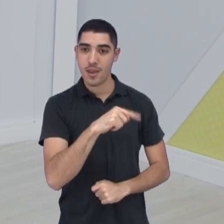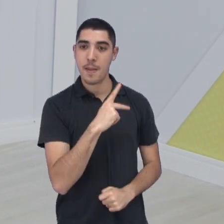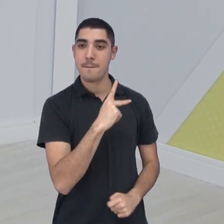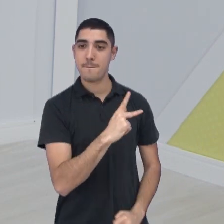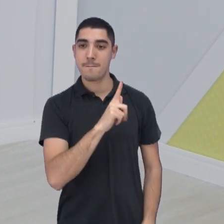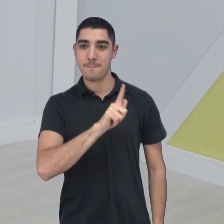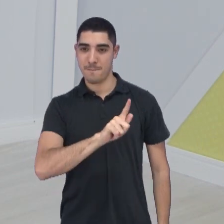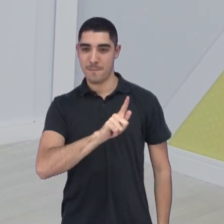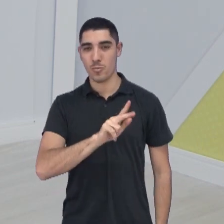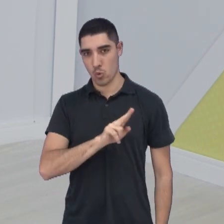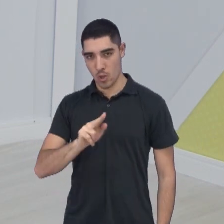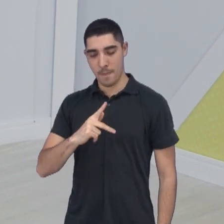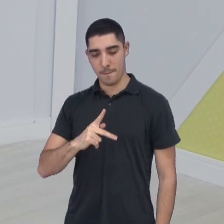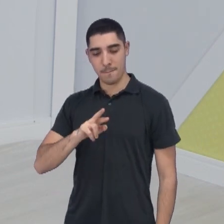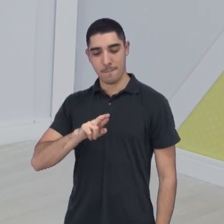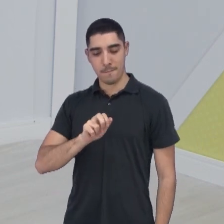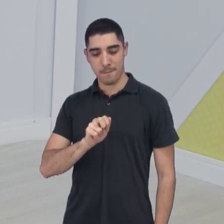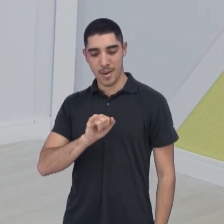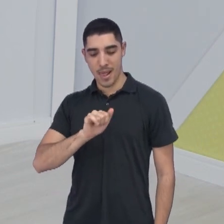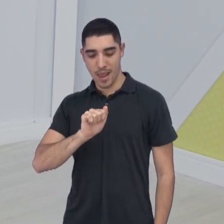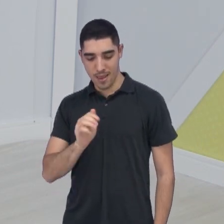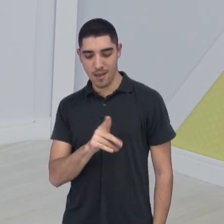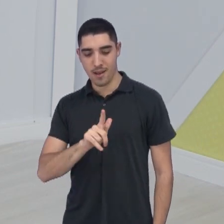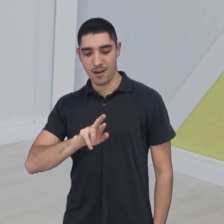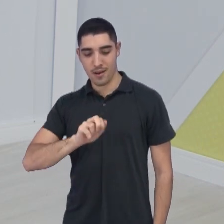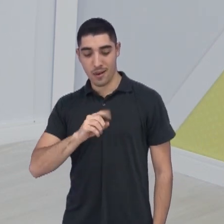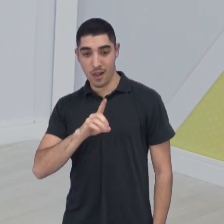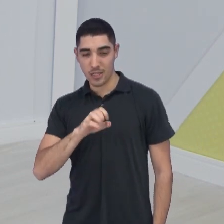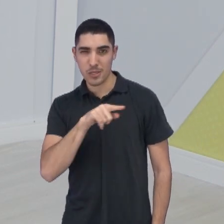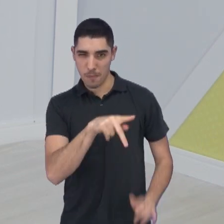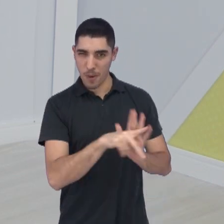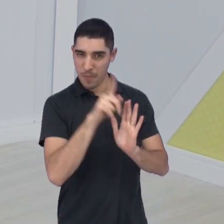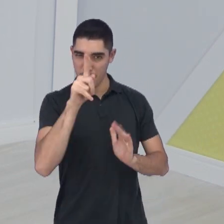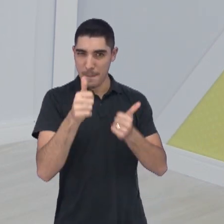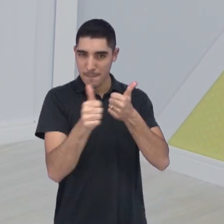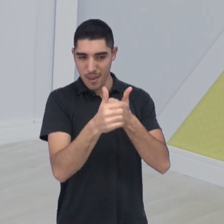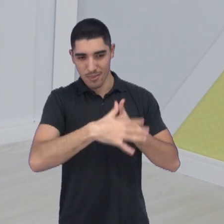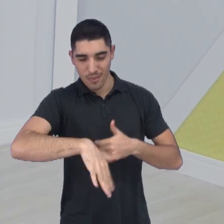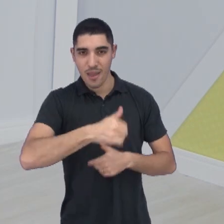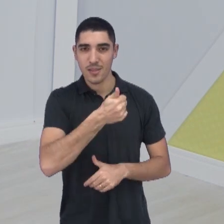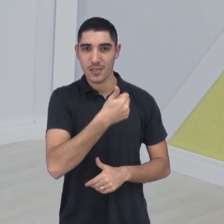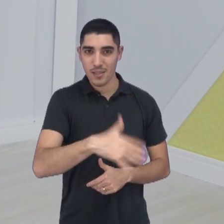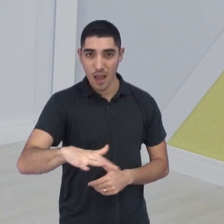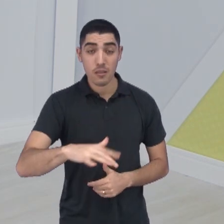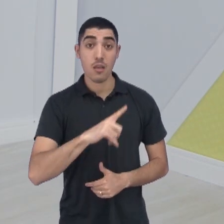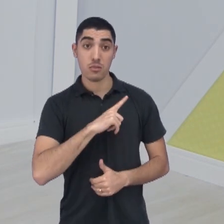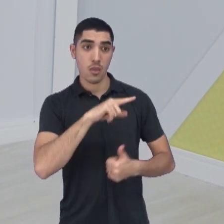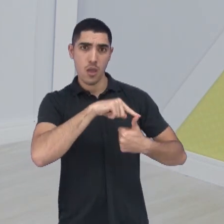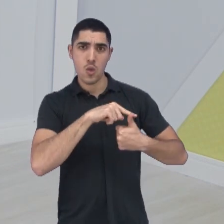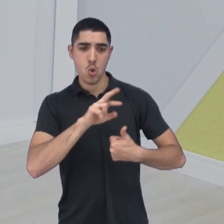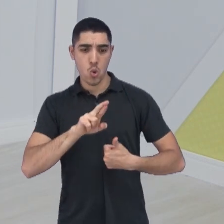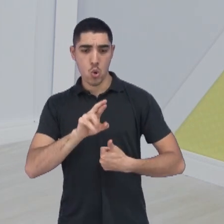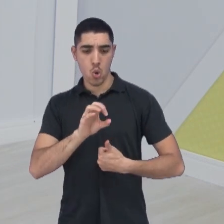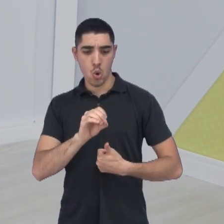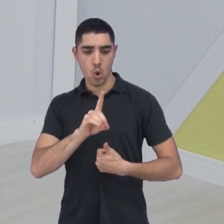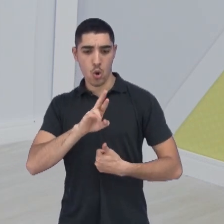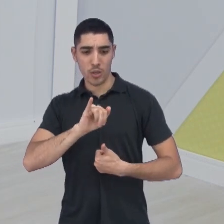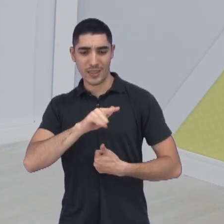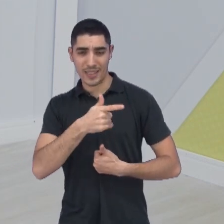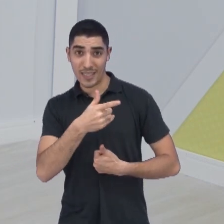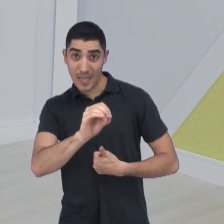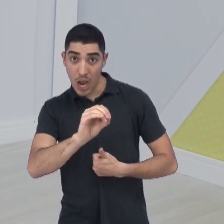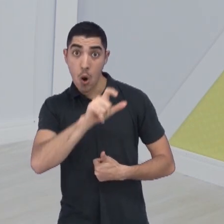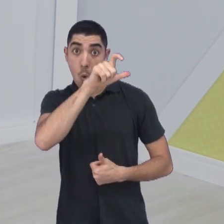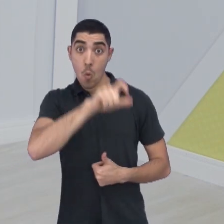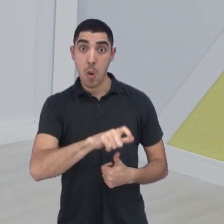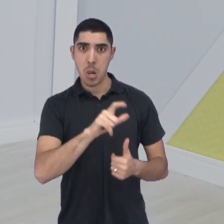time do Praia Grande e o time da Baixada Santista, que tem Rodrigão como seu treinador, campeão olímpico em Atenas 2004,